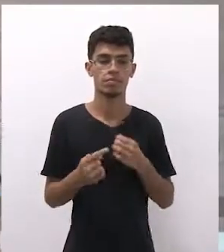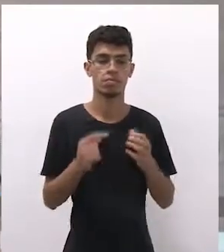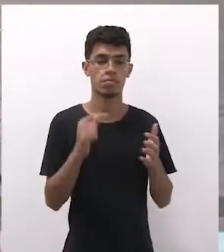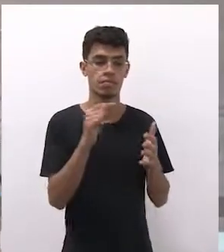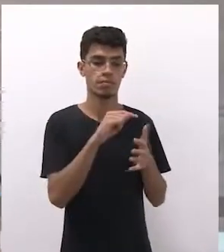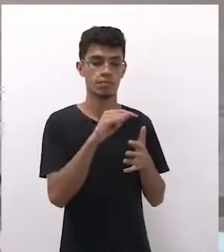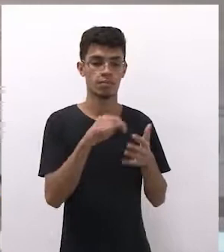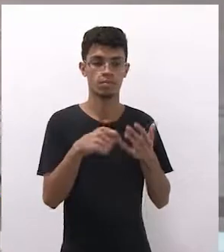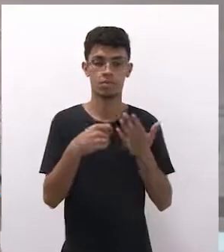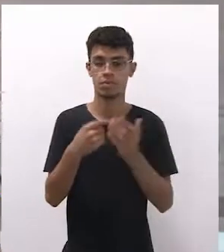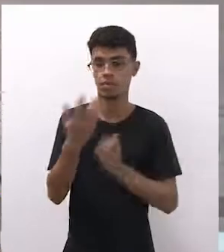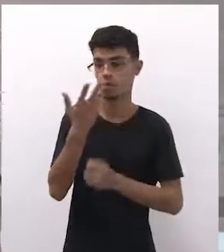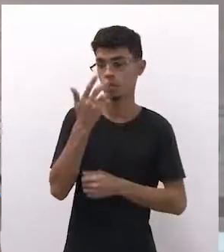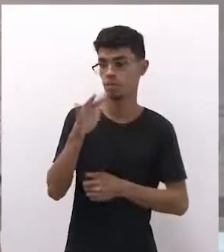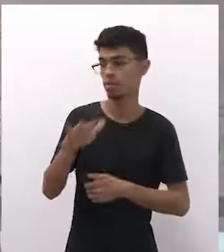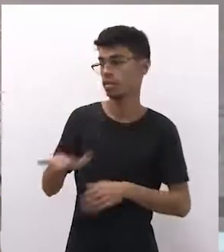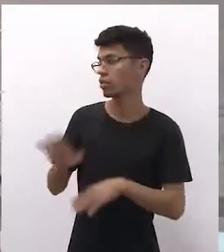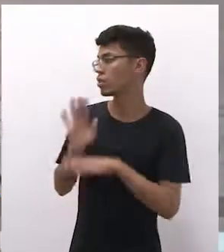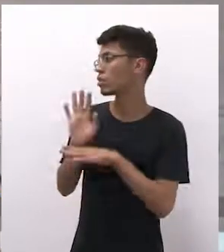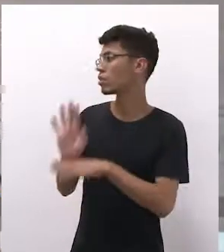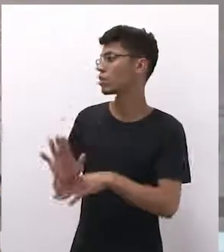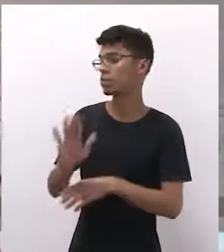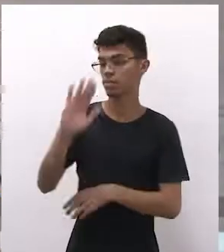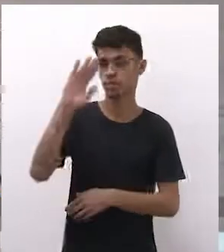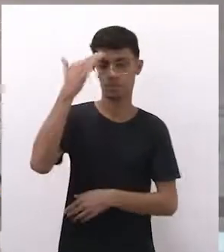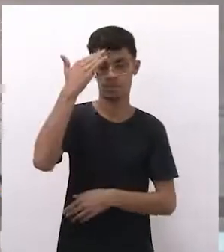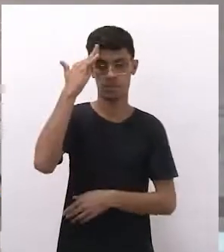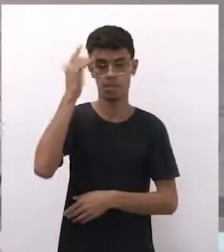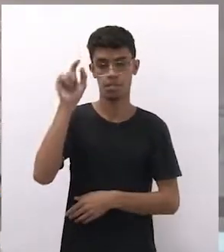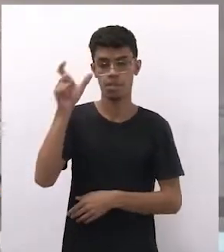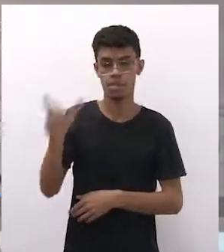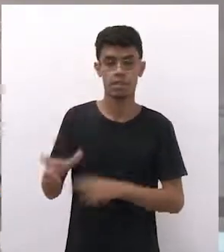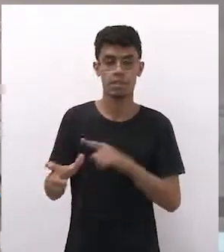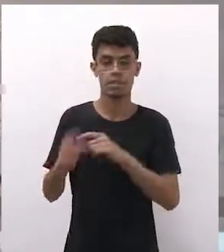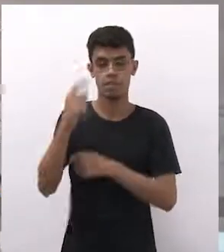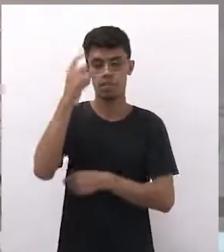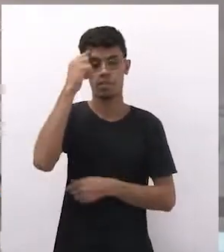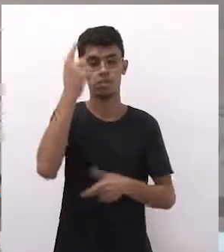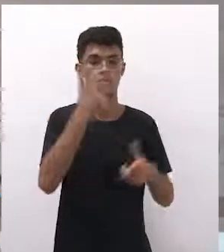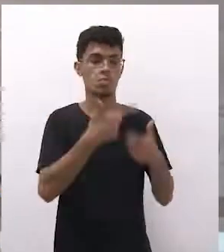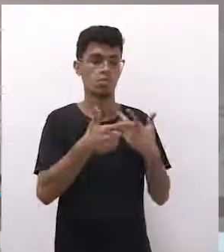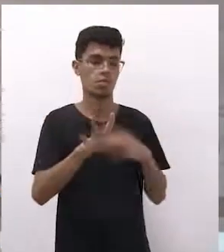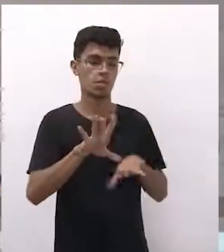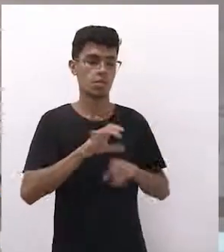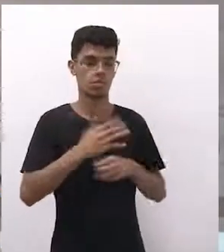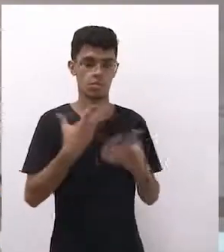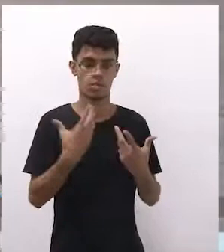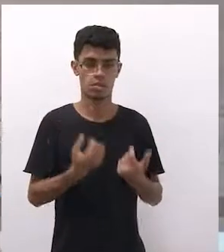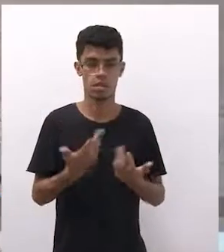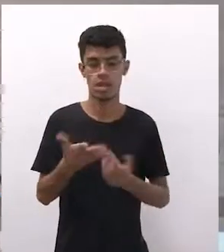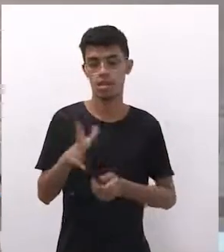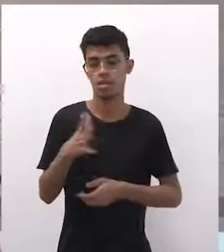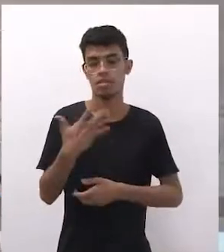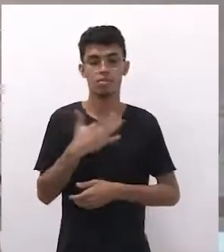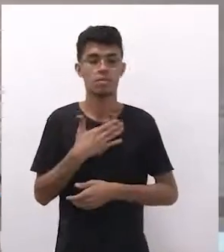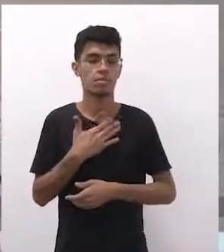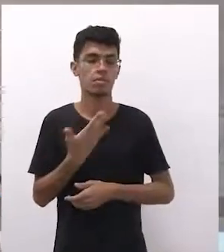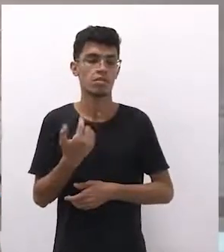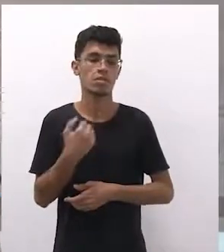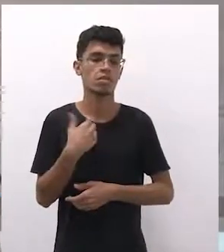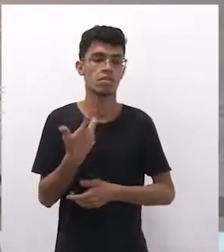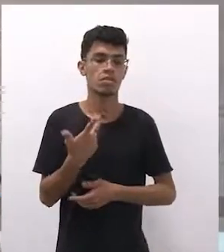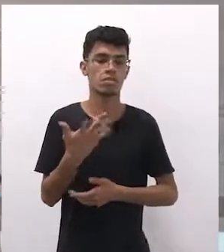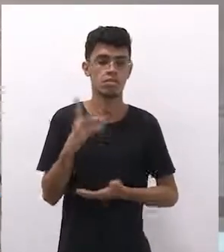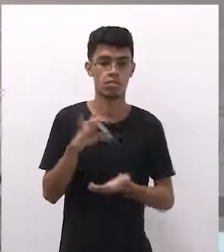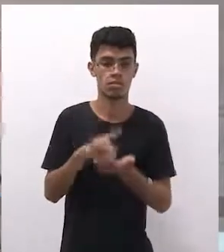a criança a entender que às vezes o problema que ela acha que é dela, né? Porque a criança tem toda essa tendência a achar de, sou eu. Na verdade,